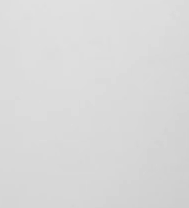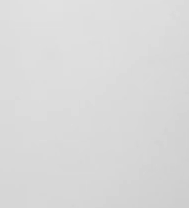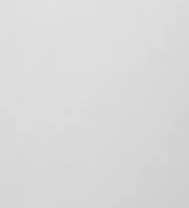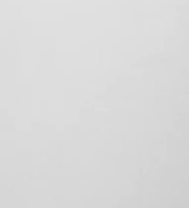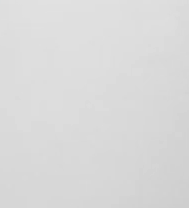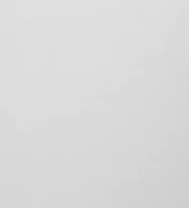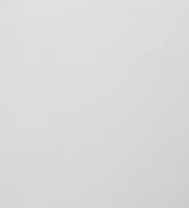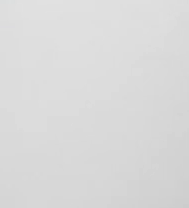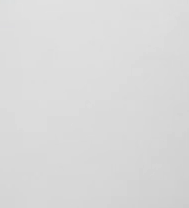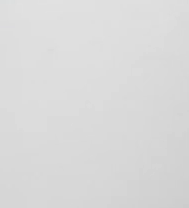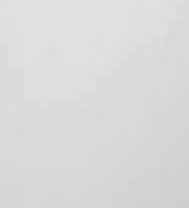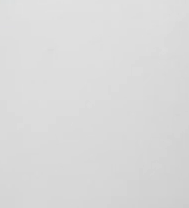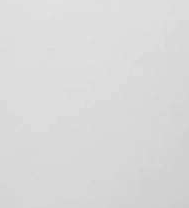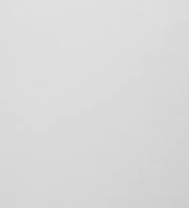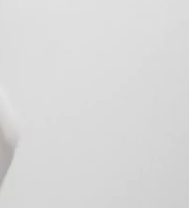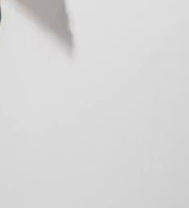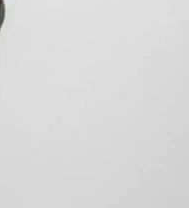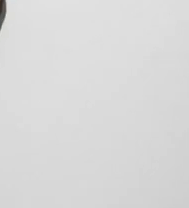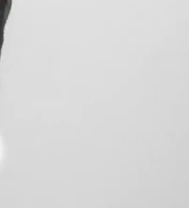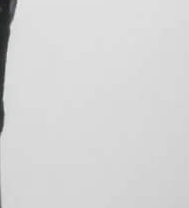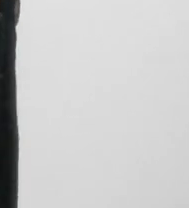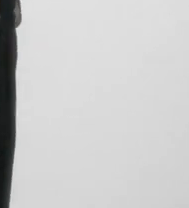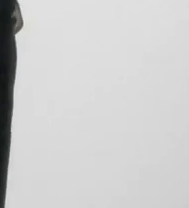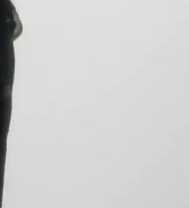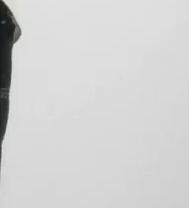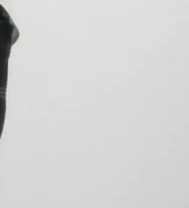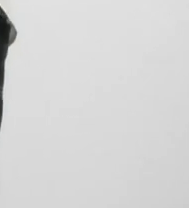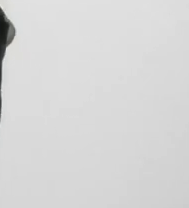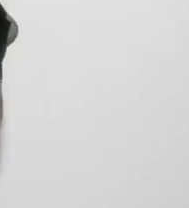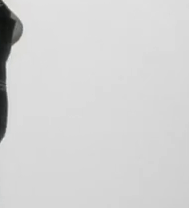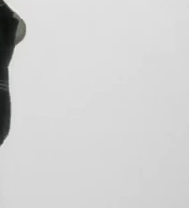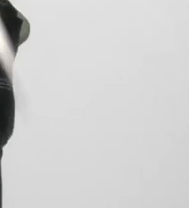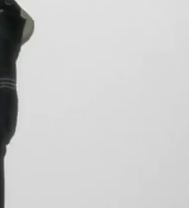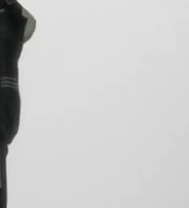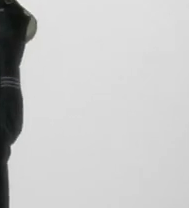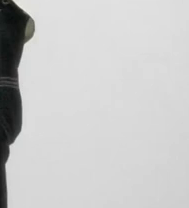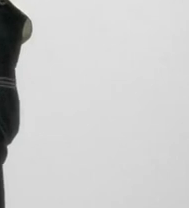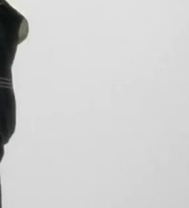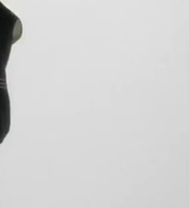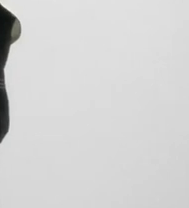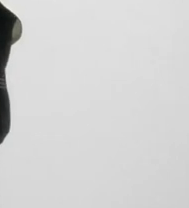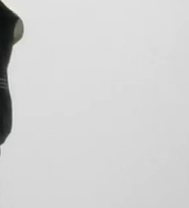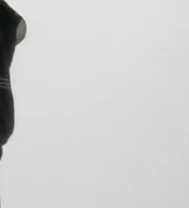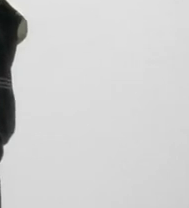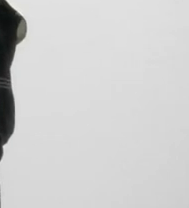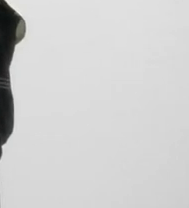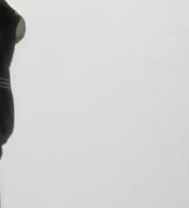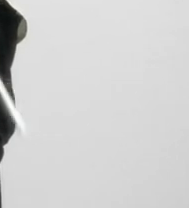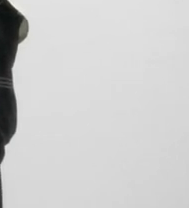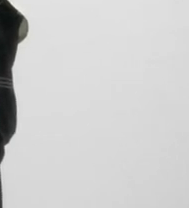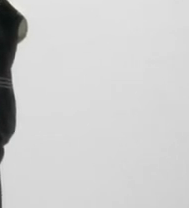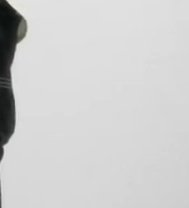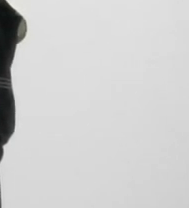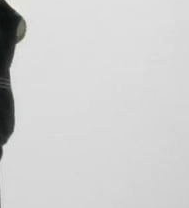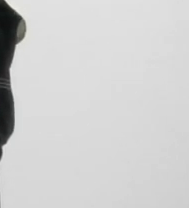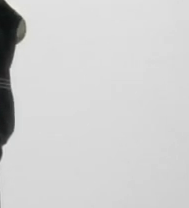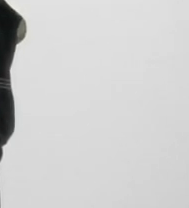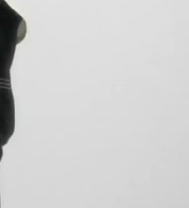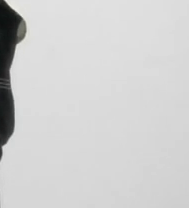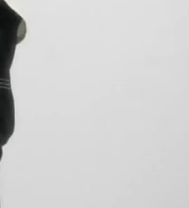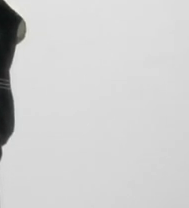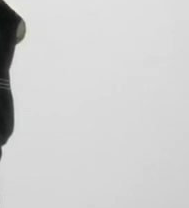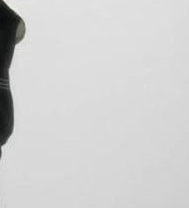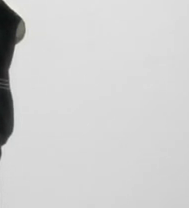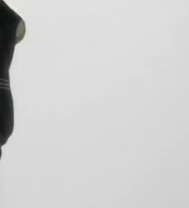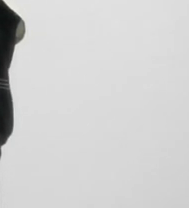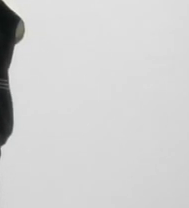plano de saúde mas todo o tratamento dele é feito pelo particular entendeu então Cada sessão é Quanto